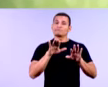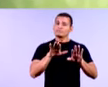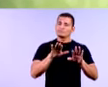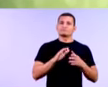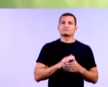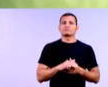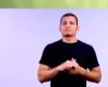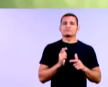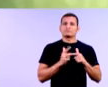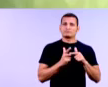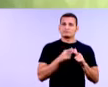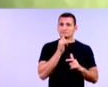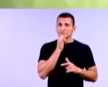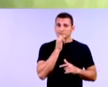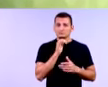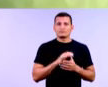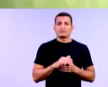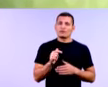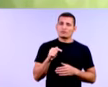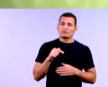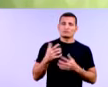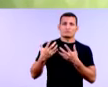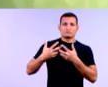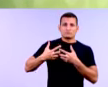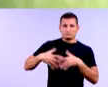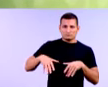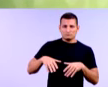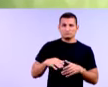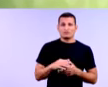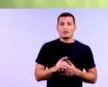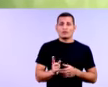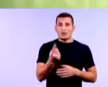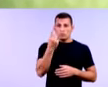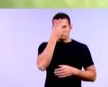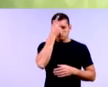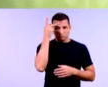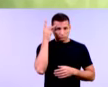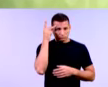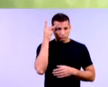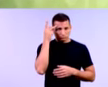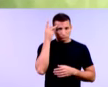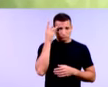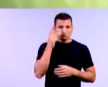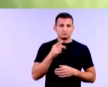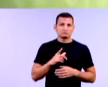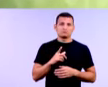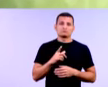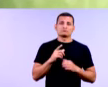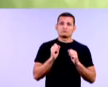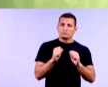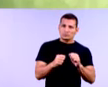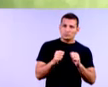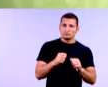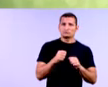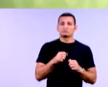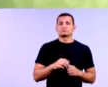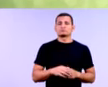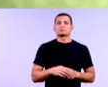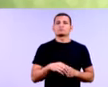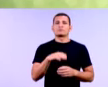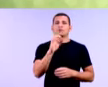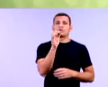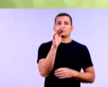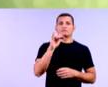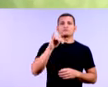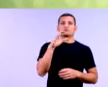exemplo, aqui nós, no nosso campus, a única pessoa, o único dirigente que tem autoridade para emitir um ofício é